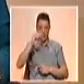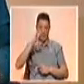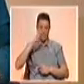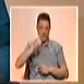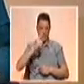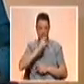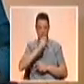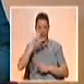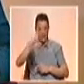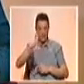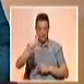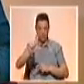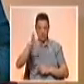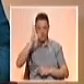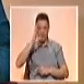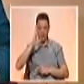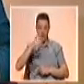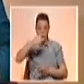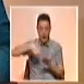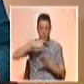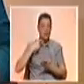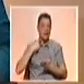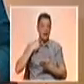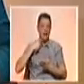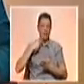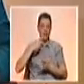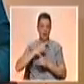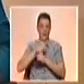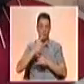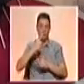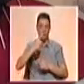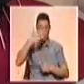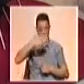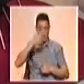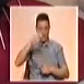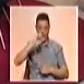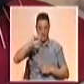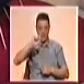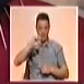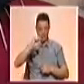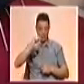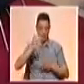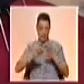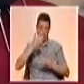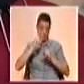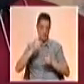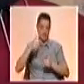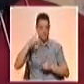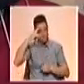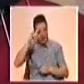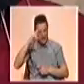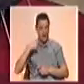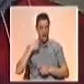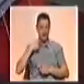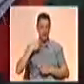Um hambúrguer, 2.500 litros. Um quilo de carne de vaca, 15 mil litros. Os números por si podem diferir